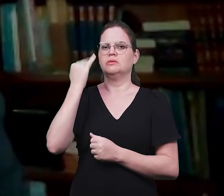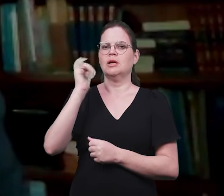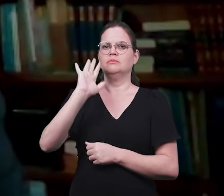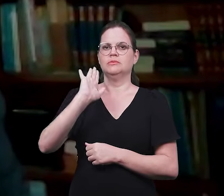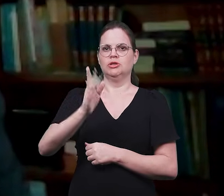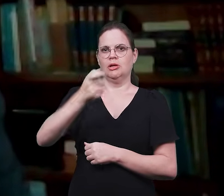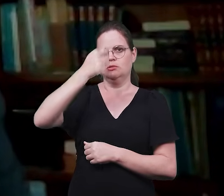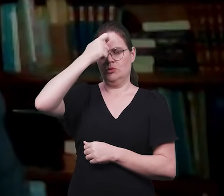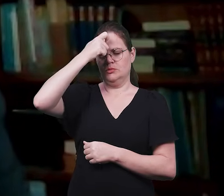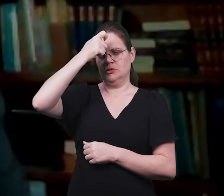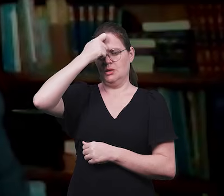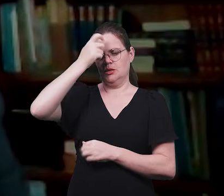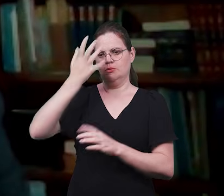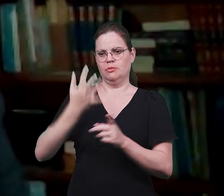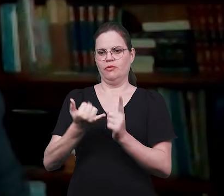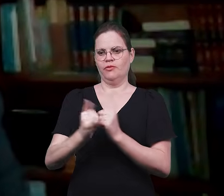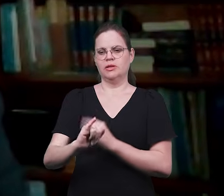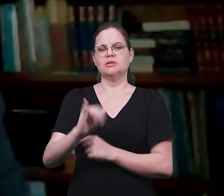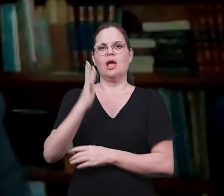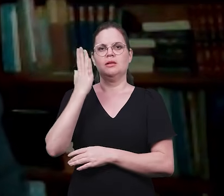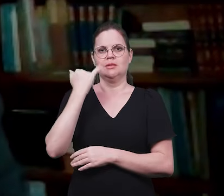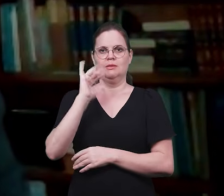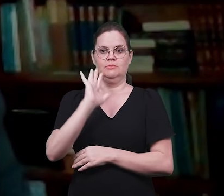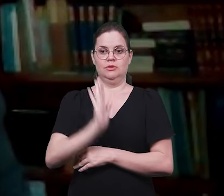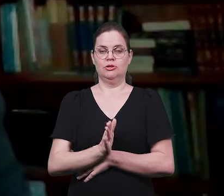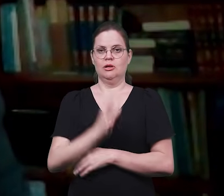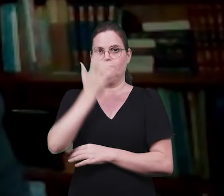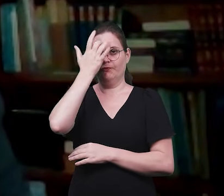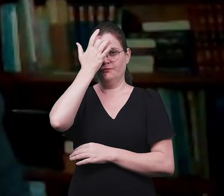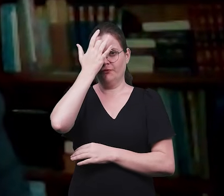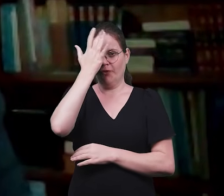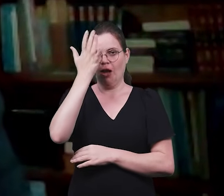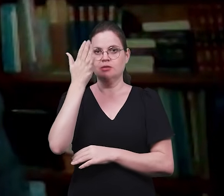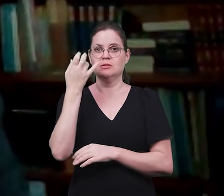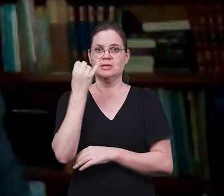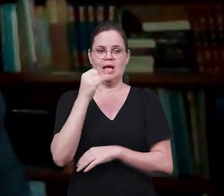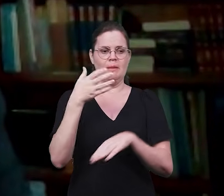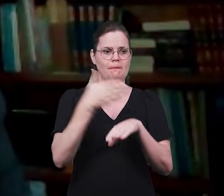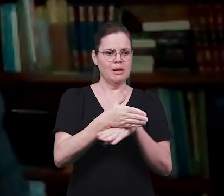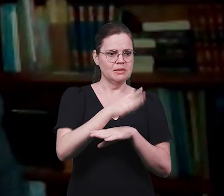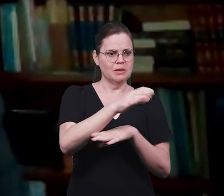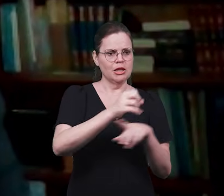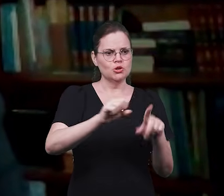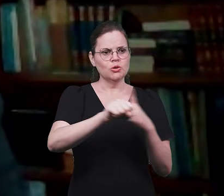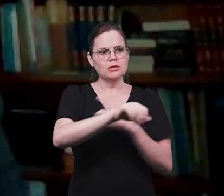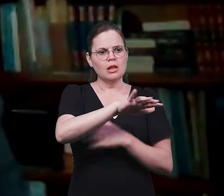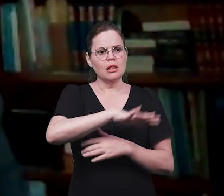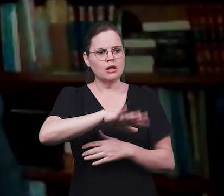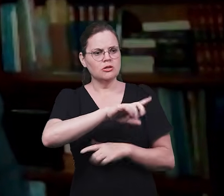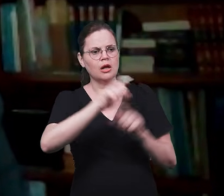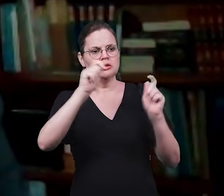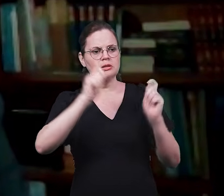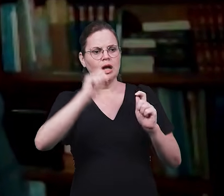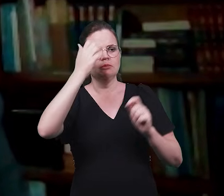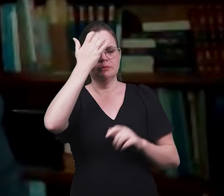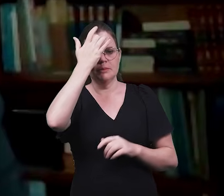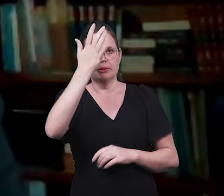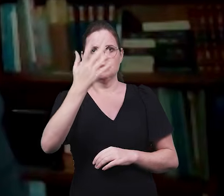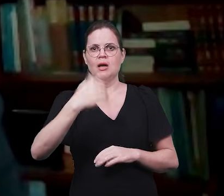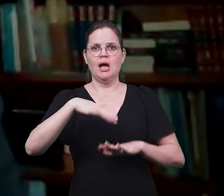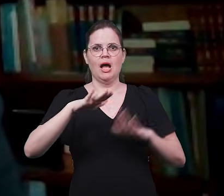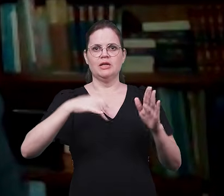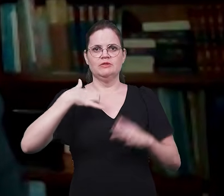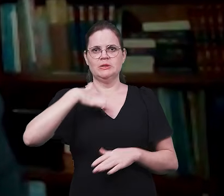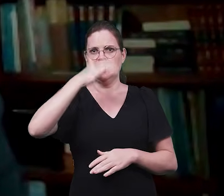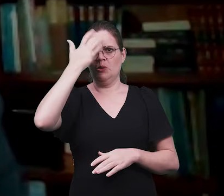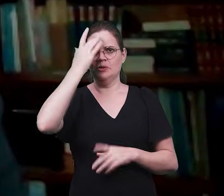um conhecimento e uma consciência profética. E é fácil ele entender, mesmo que ele não seja, digamos,